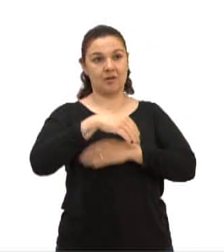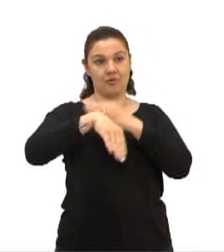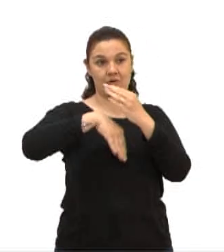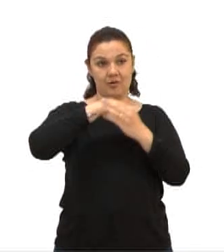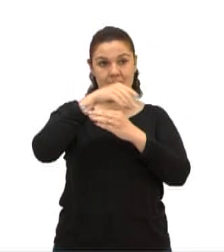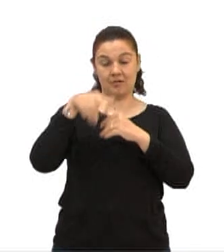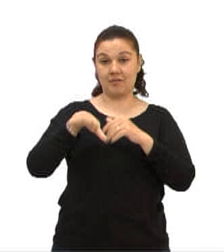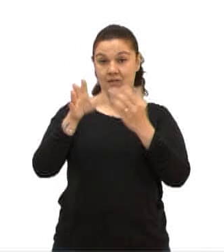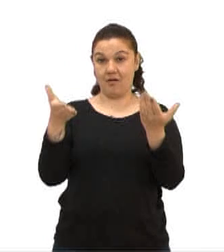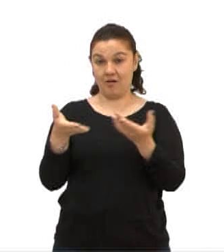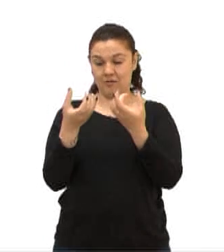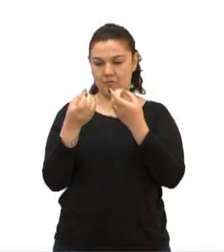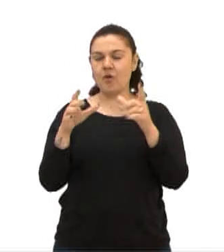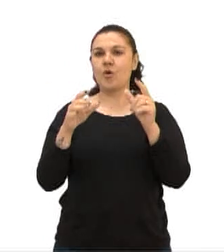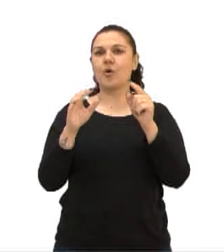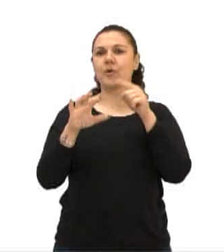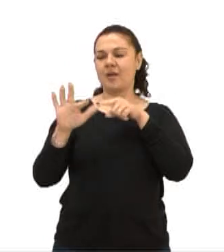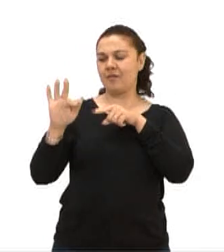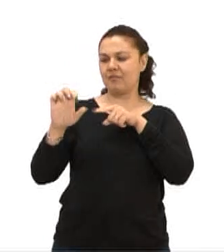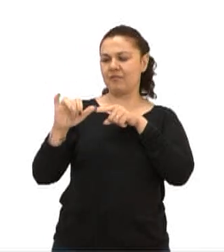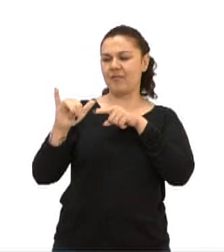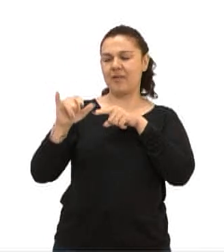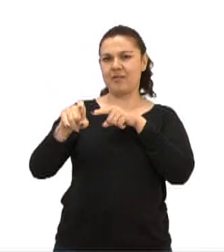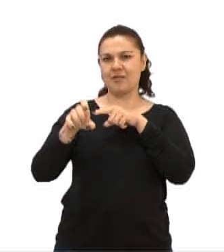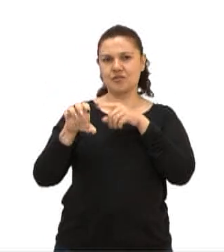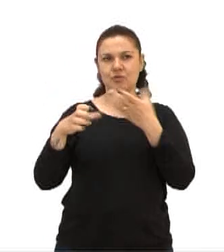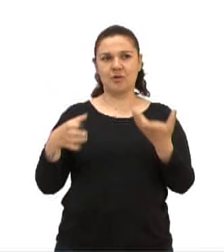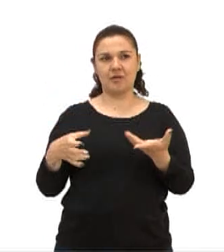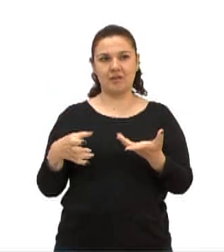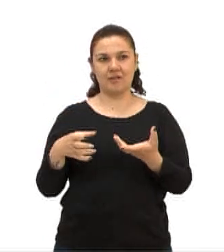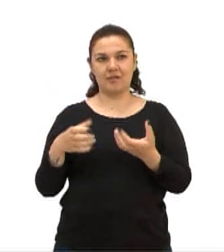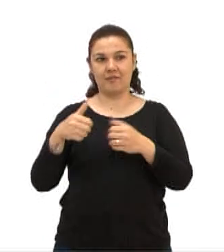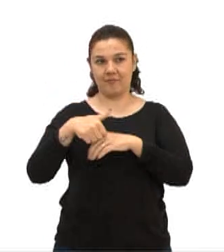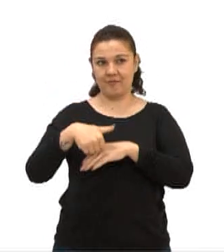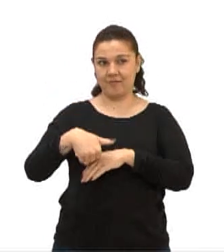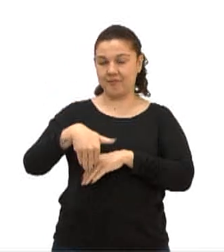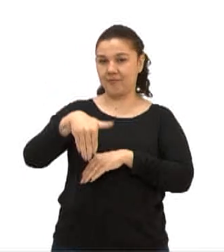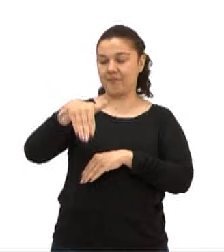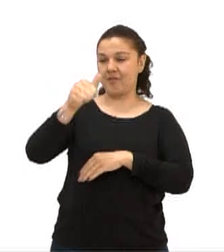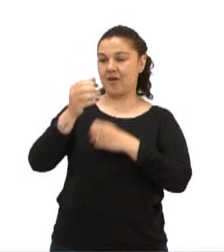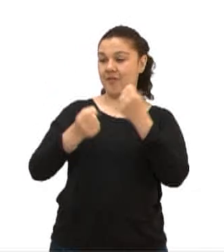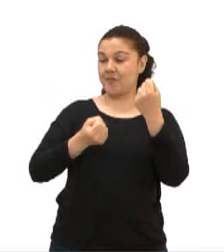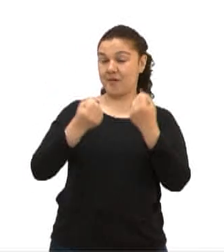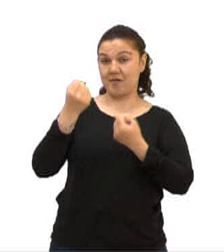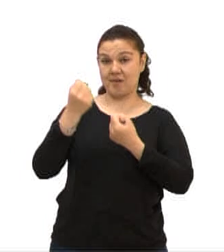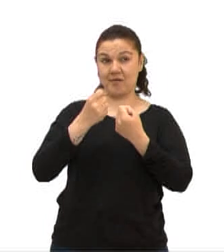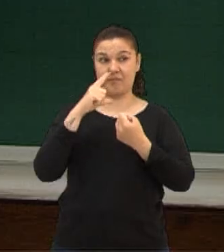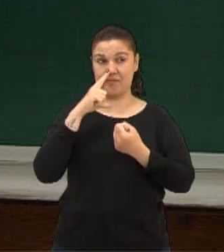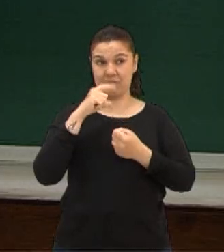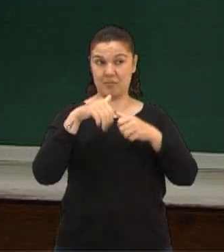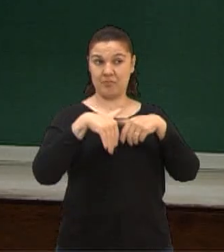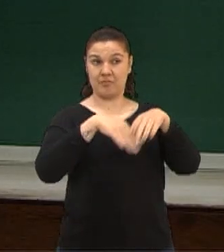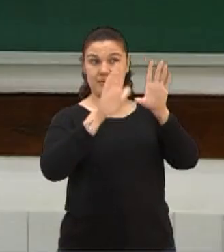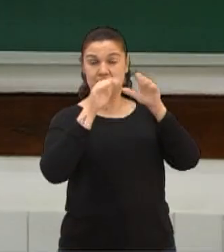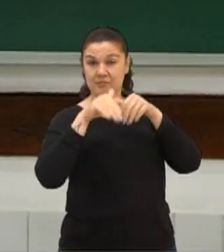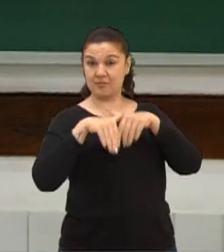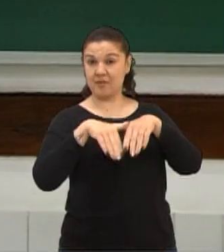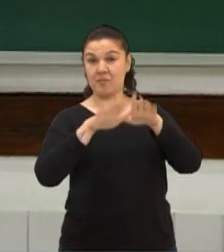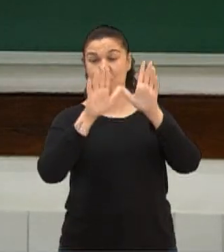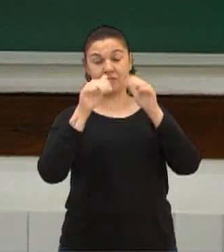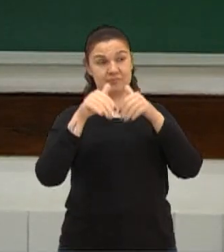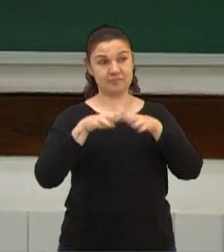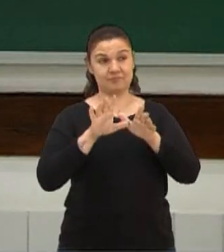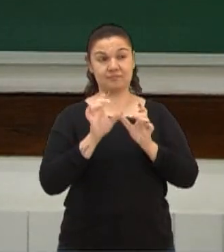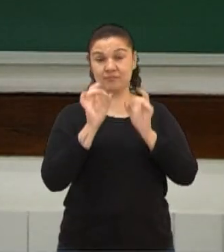enfeixatado agora o verde trigo. O que o verde trigo faz? Seguir o carro. Então vai, o